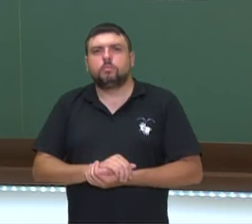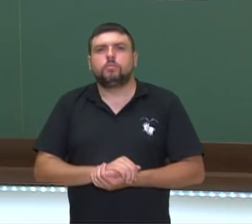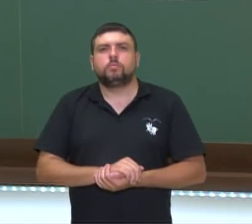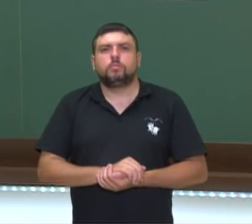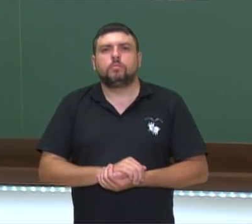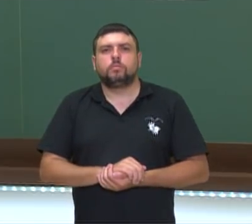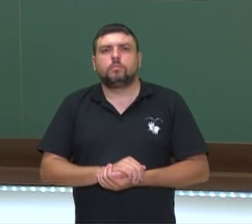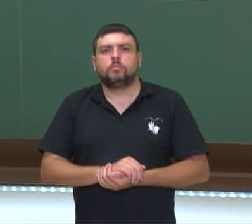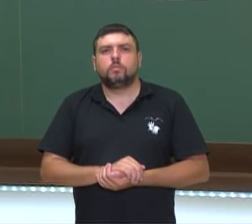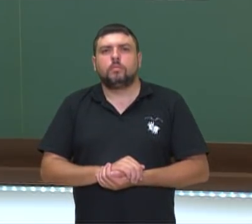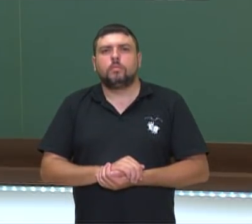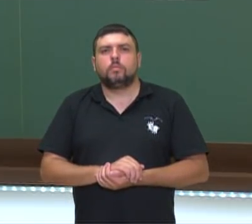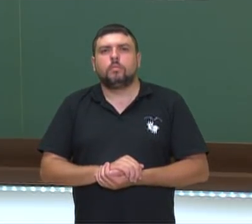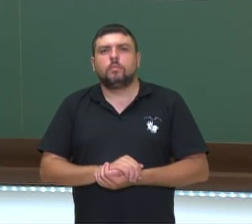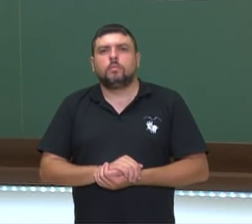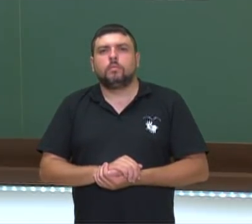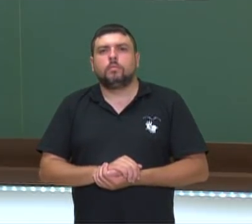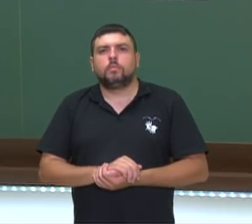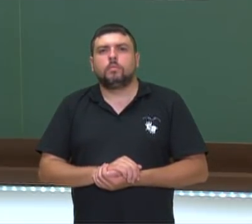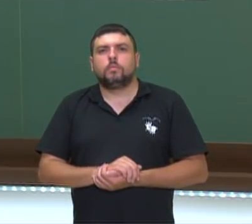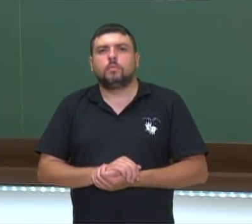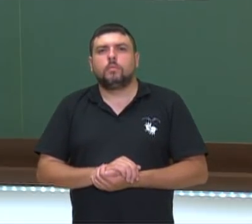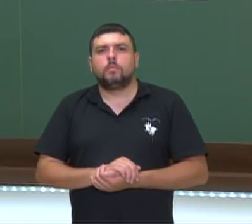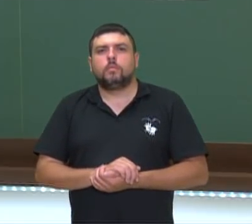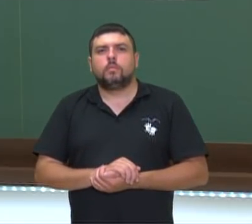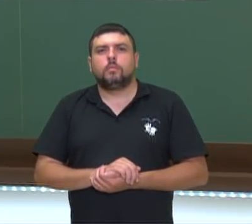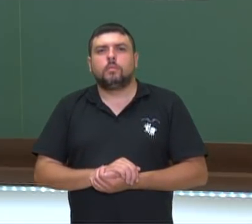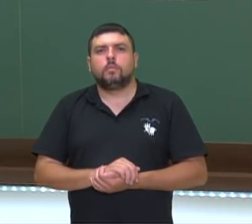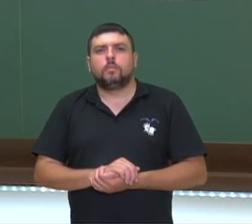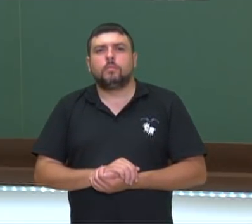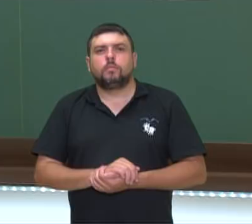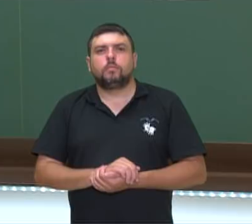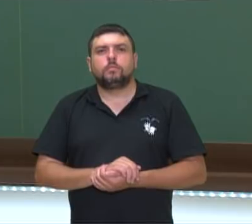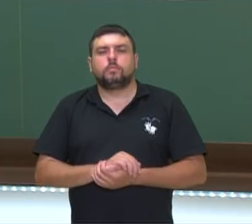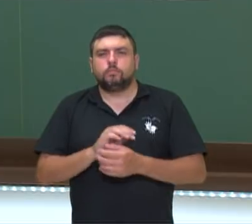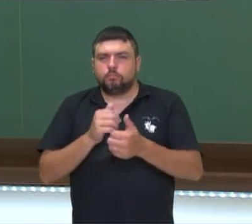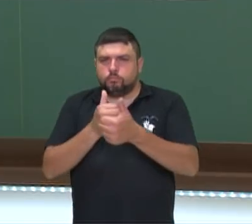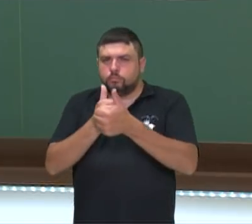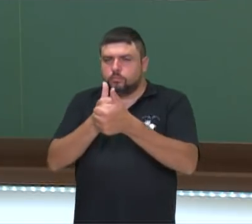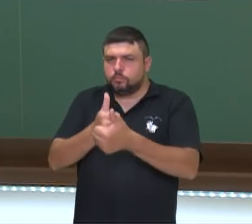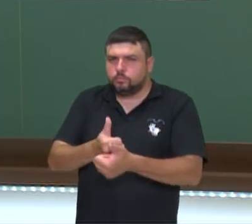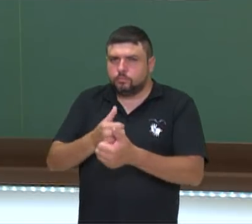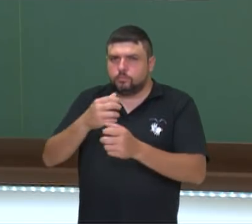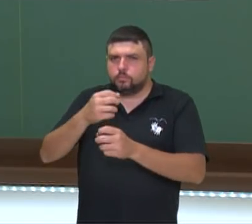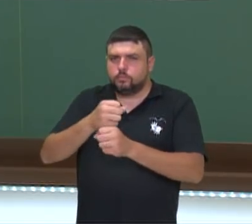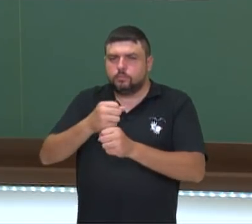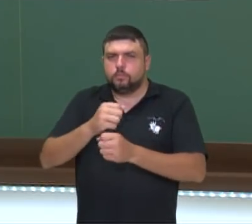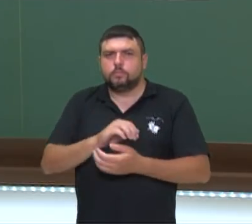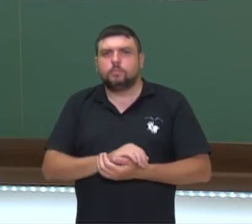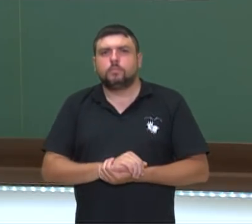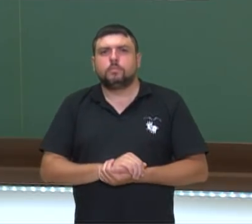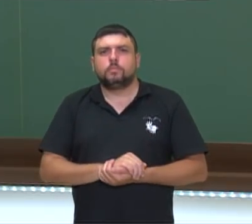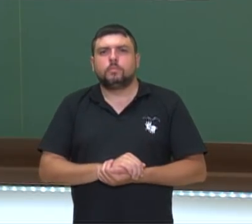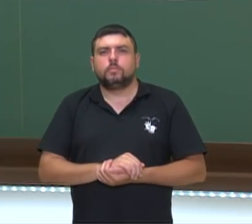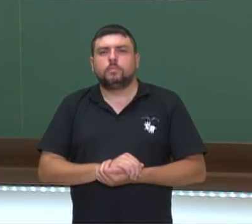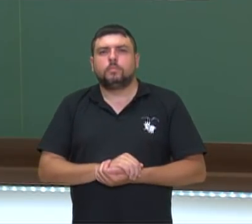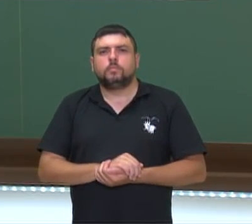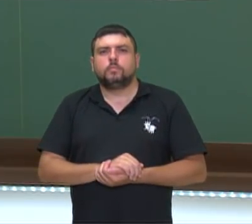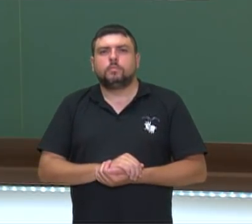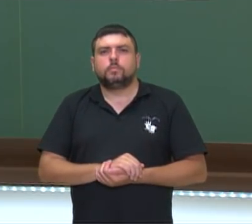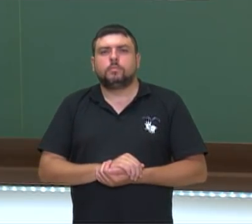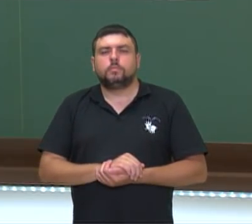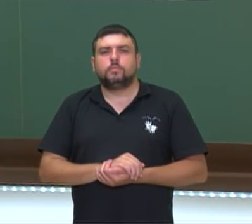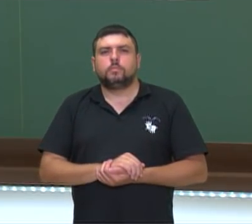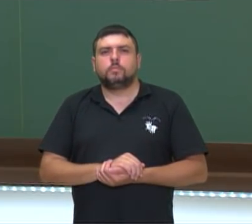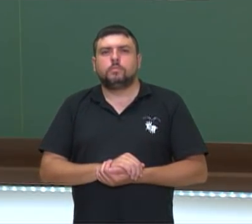este valor está multiplicando, vai passar por outro lado, dividindo. A gente costuma normalmente deixar o C na frente, por isso que